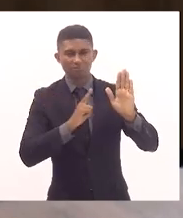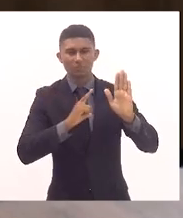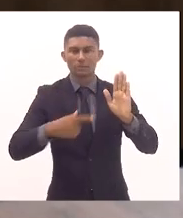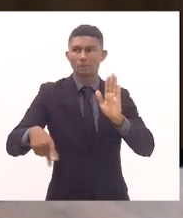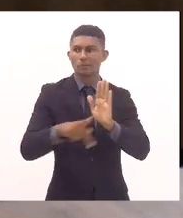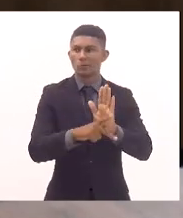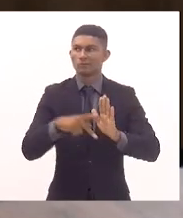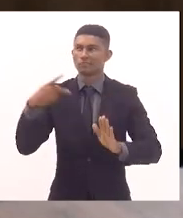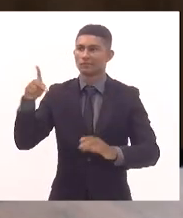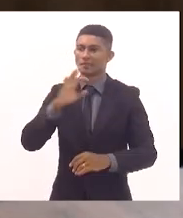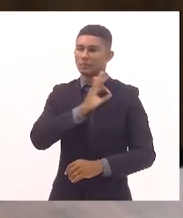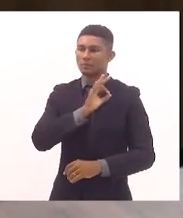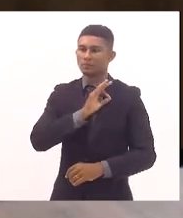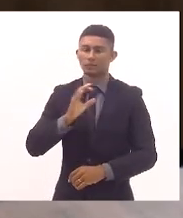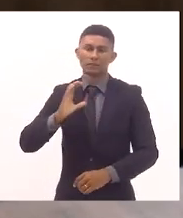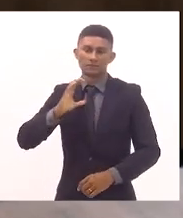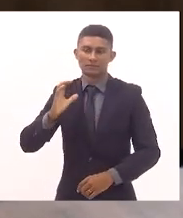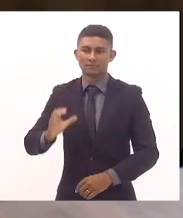sua.